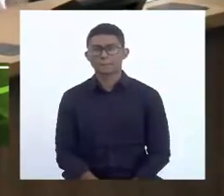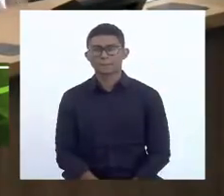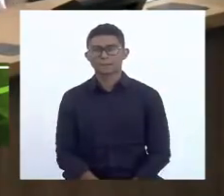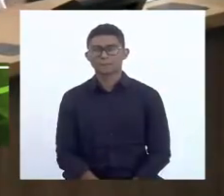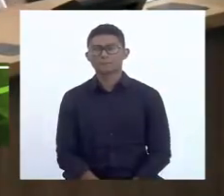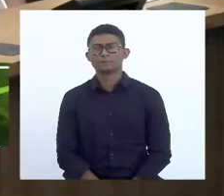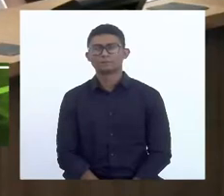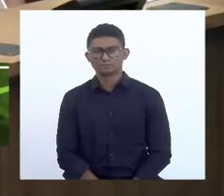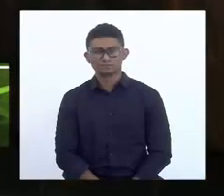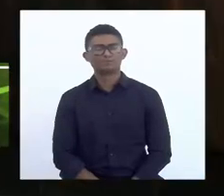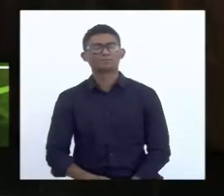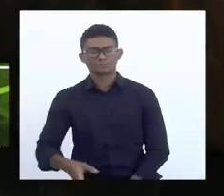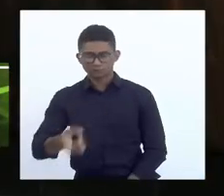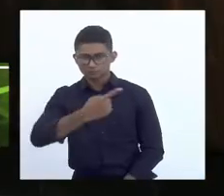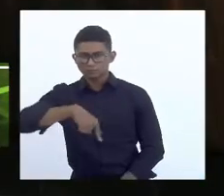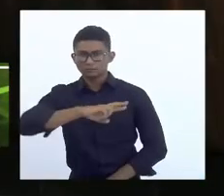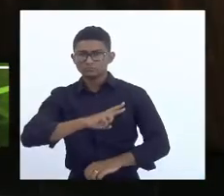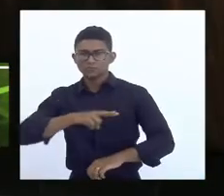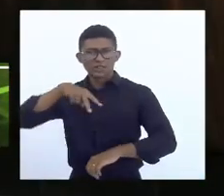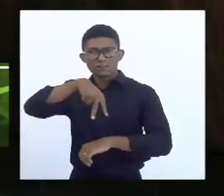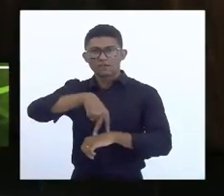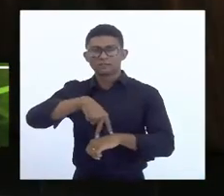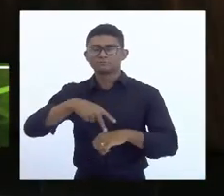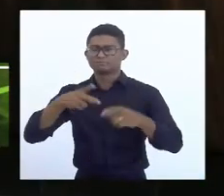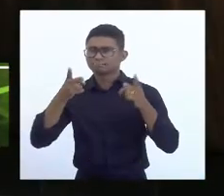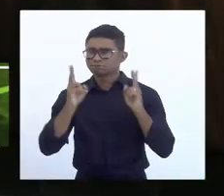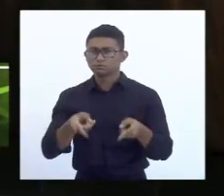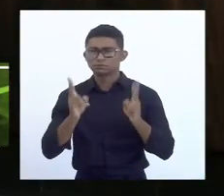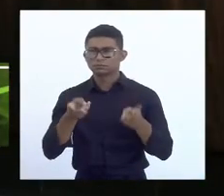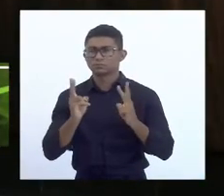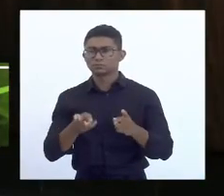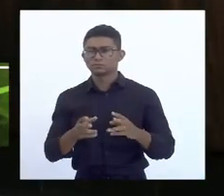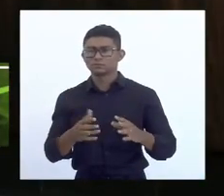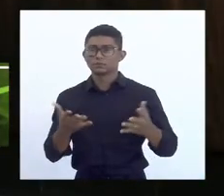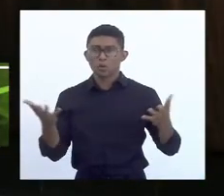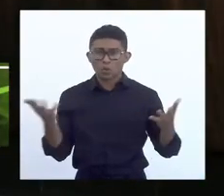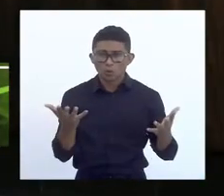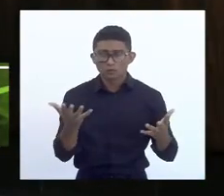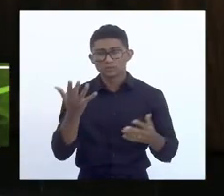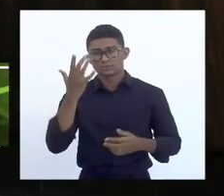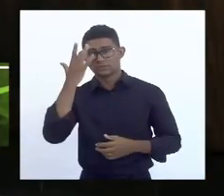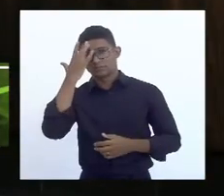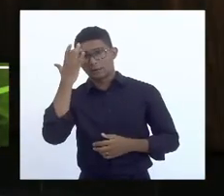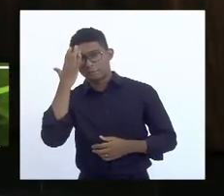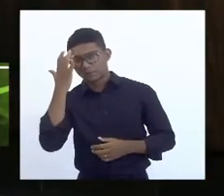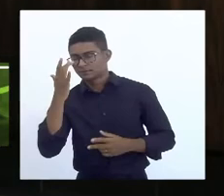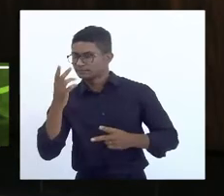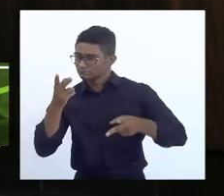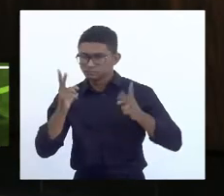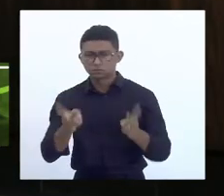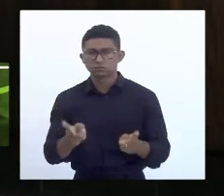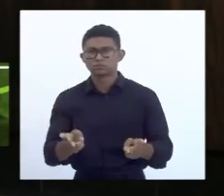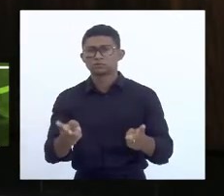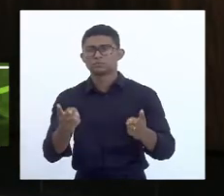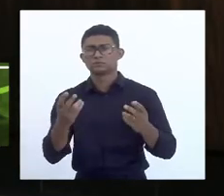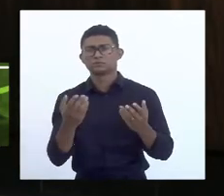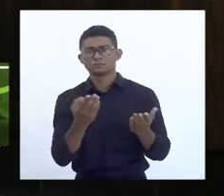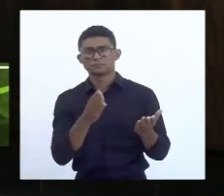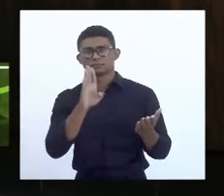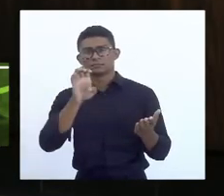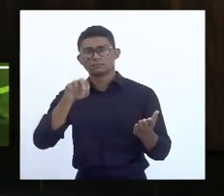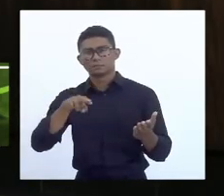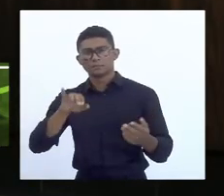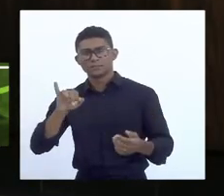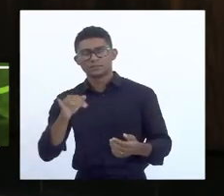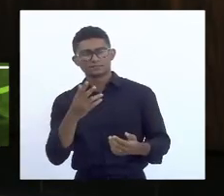Nos levantaremos sempre, hoje, amanhã e sempre, Beni Brioli. E